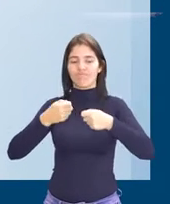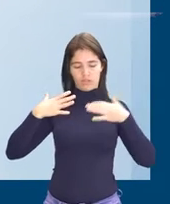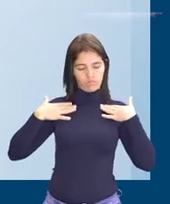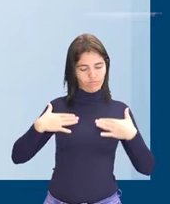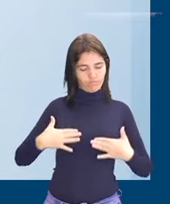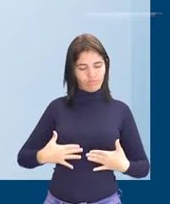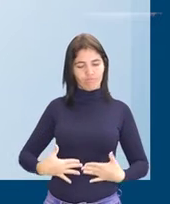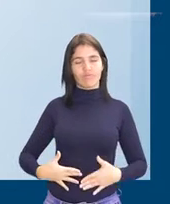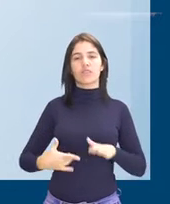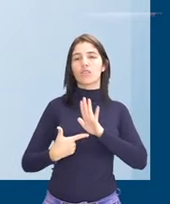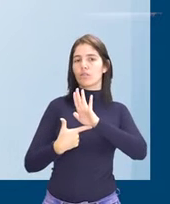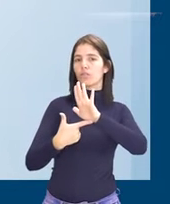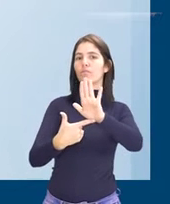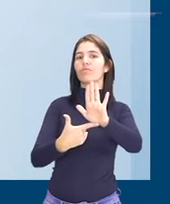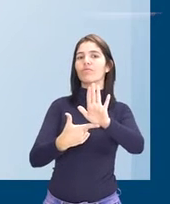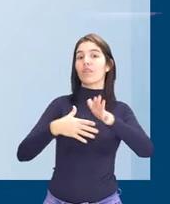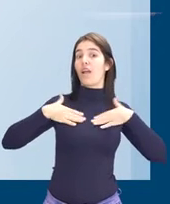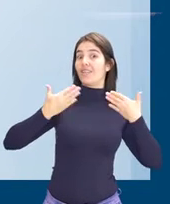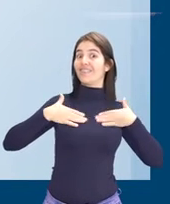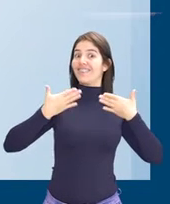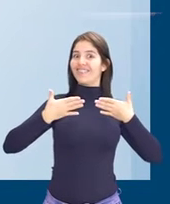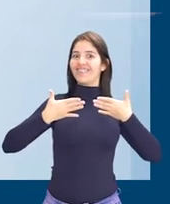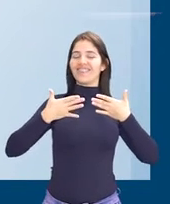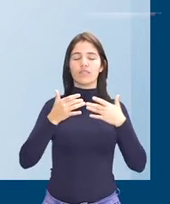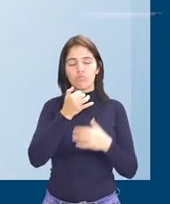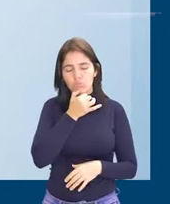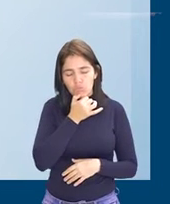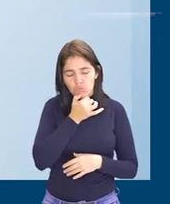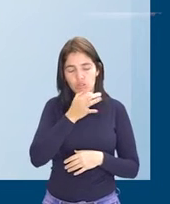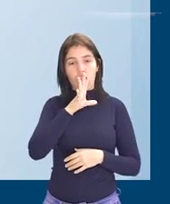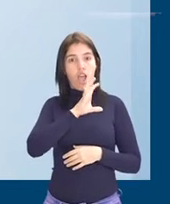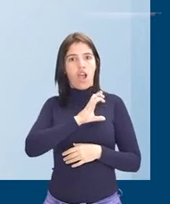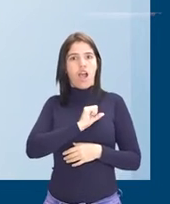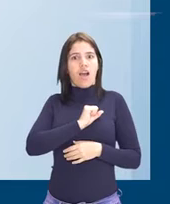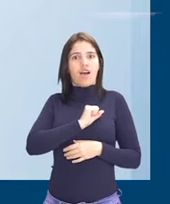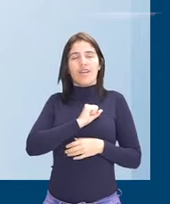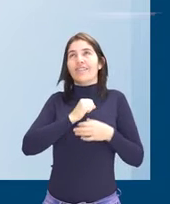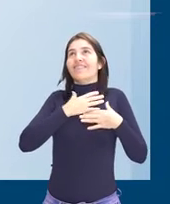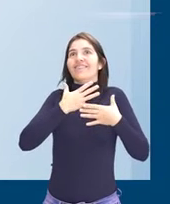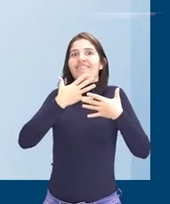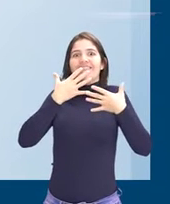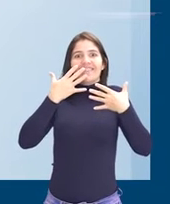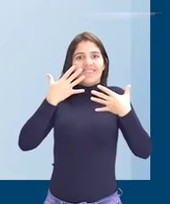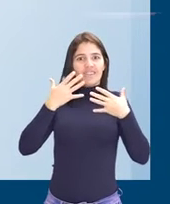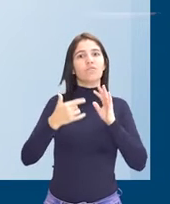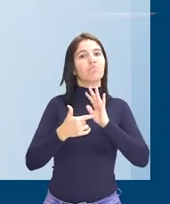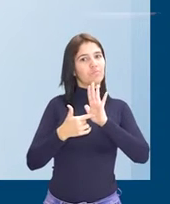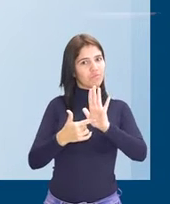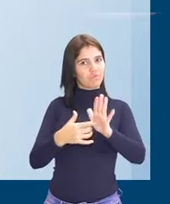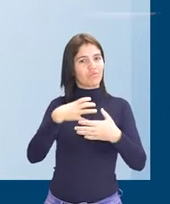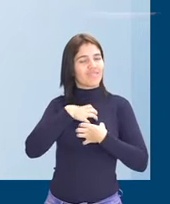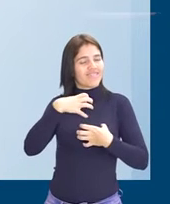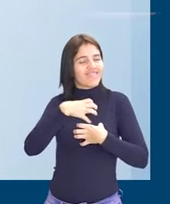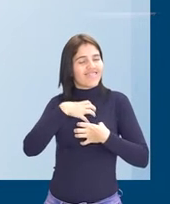faciais e corporais podem traduzir alegria, tristeza, amor, encantamento, dando mais